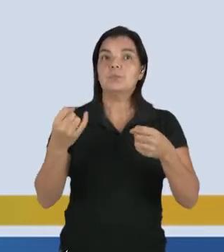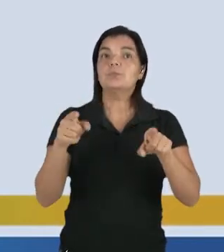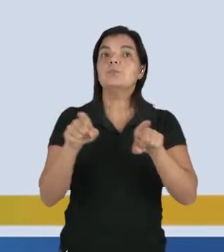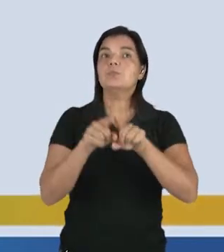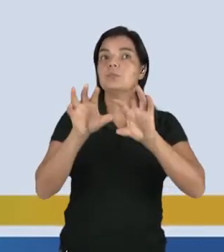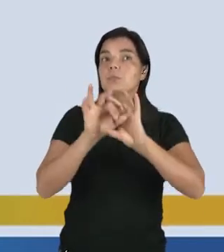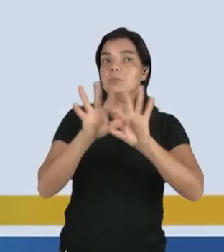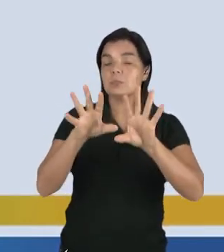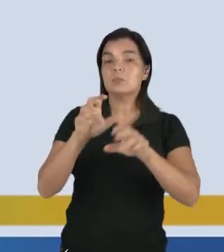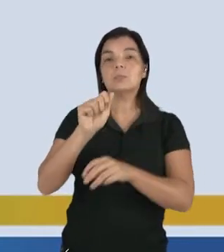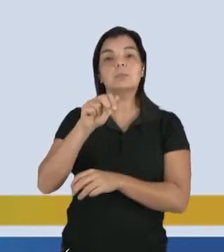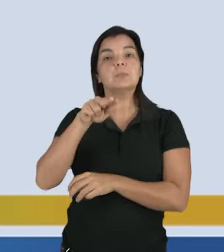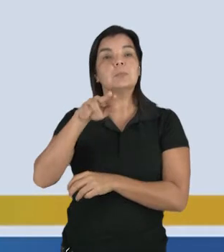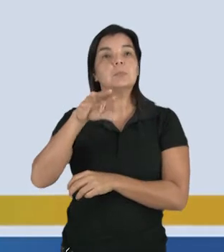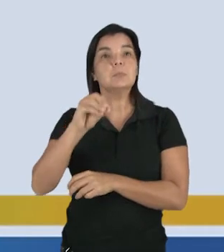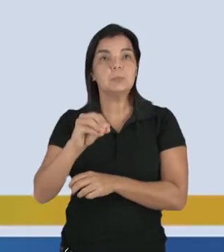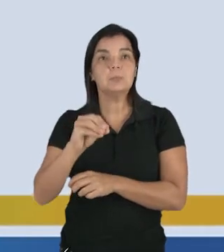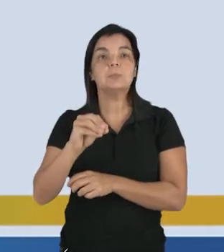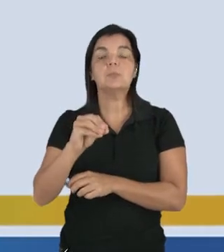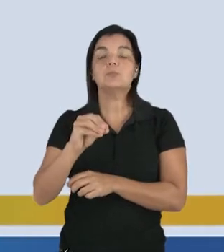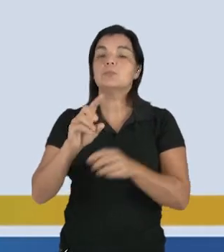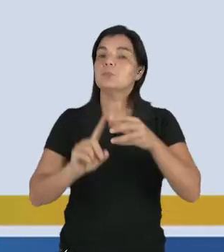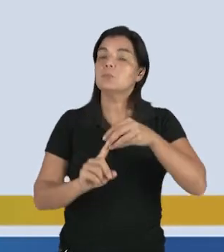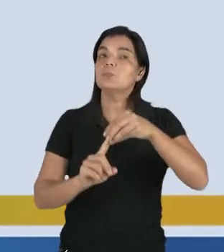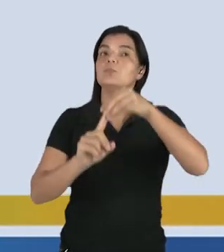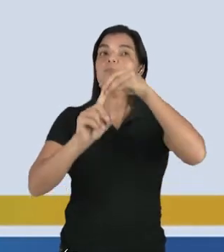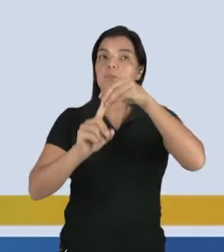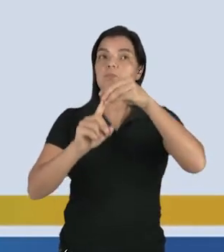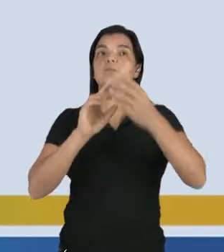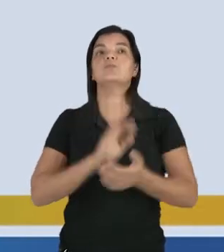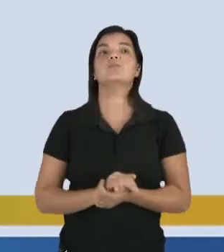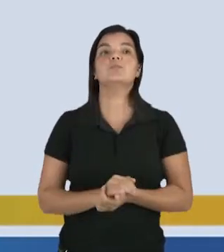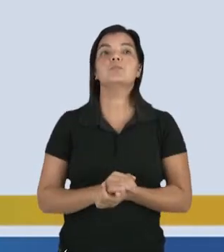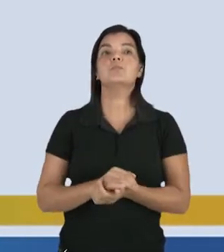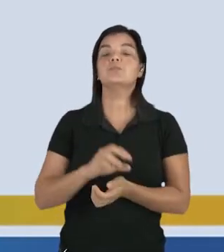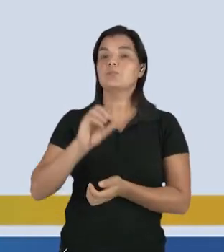iônica e vão liberar como único ânion